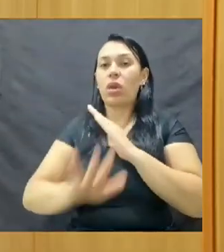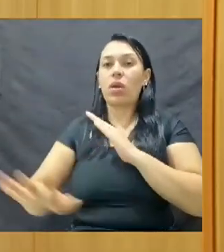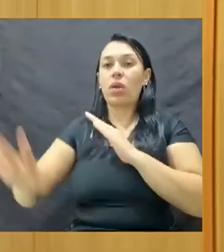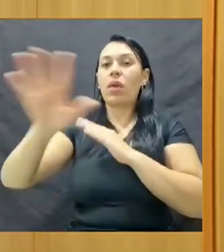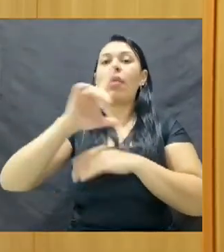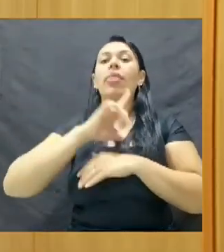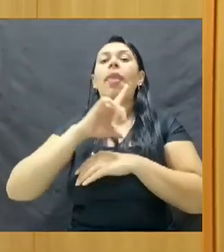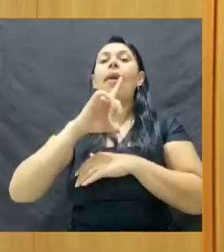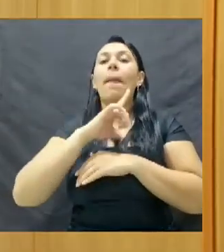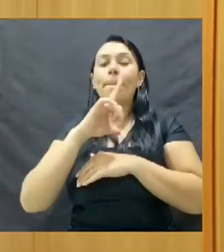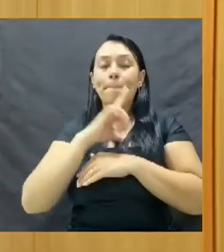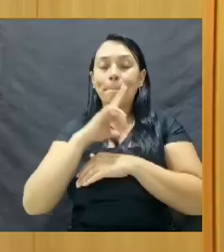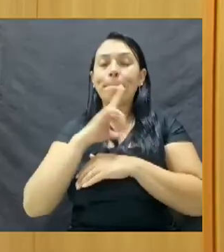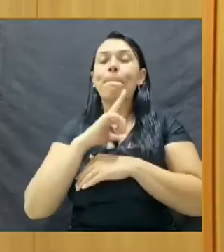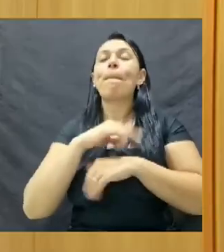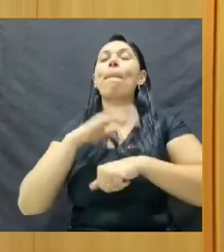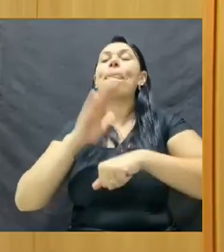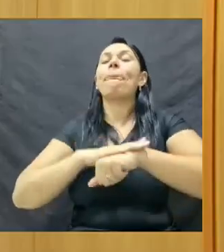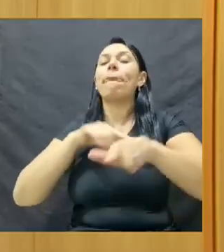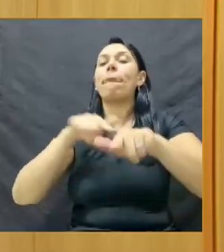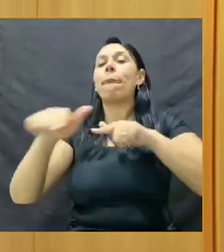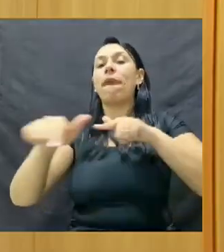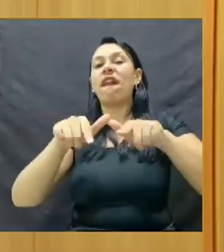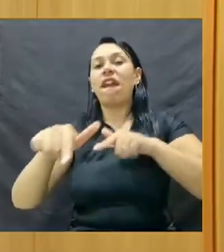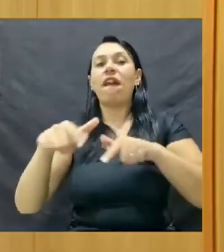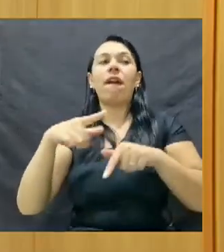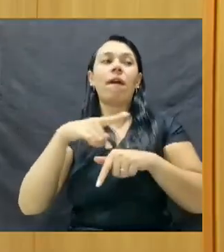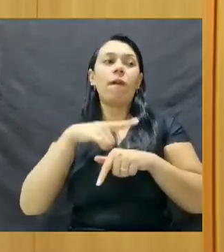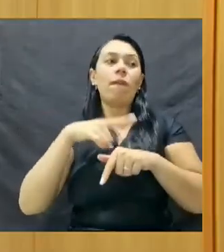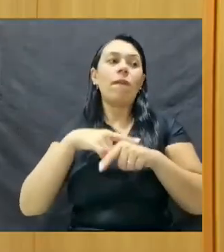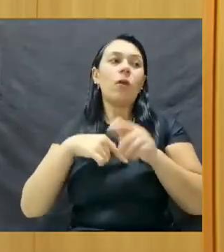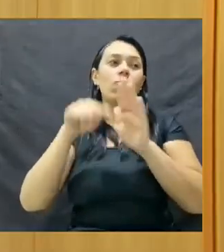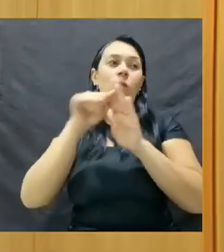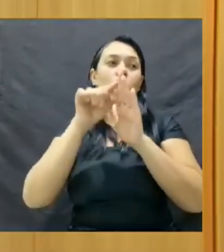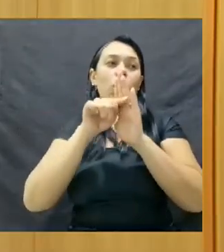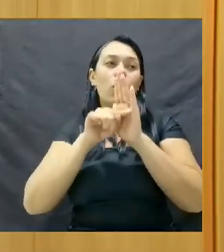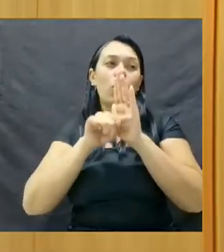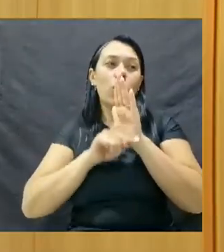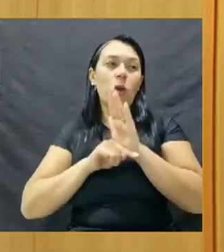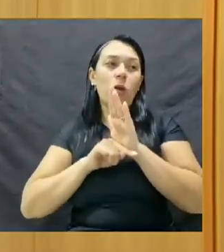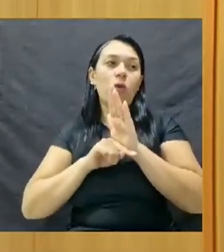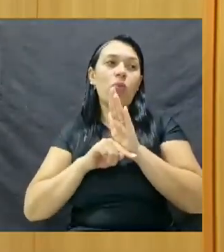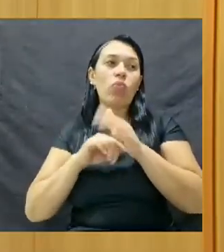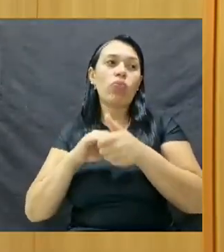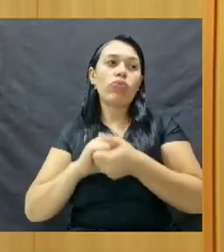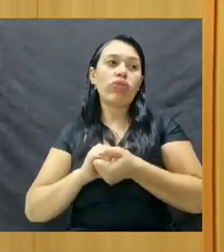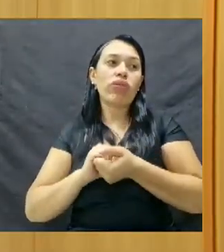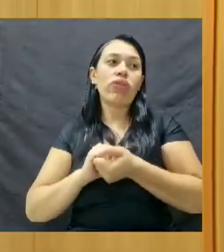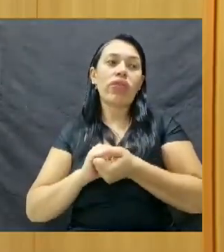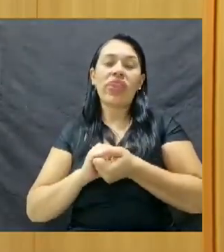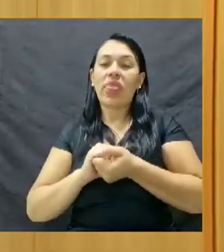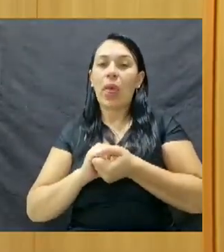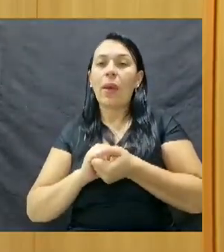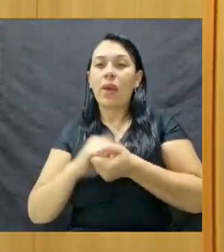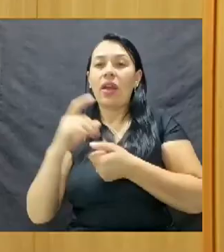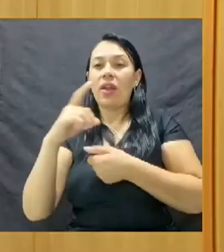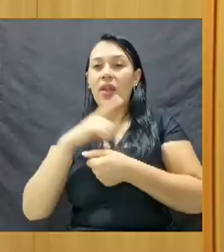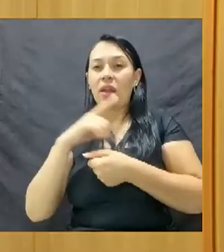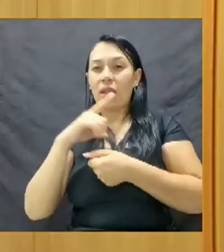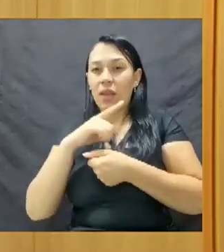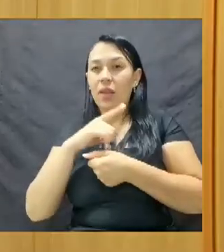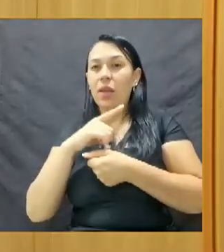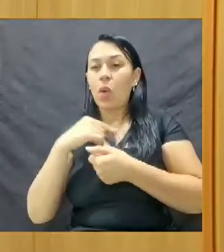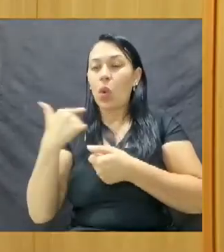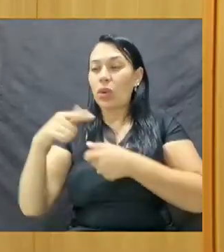o trabalho que eu diria que é burocrático e repetitivo, talvez, que outros setores têm, mas aqui, sabe,